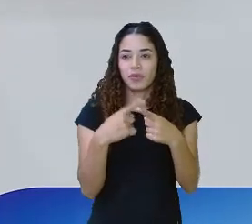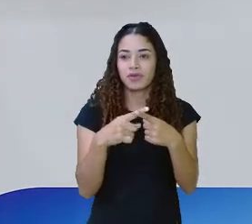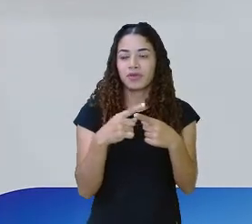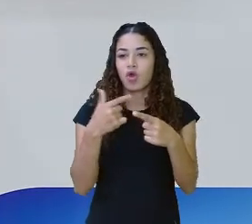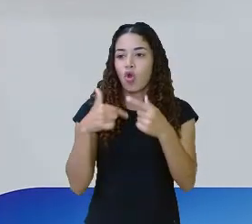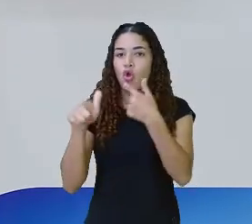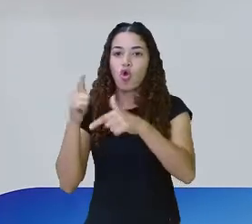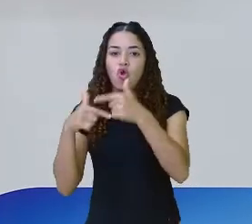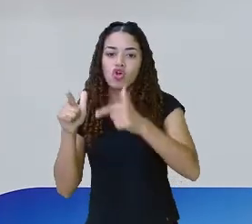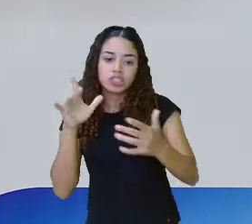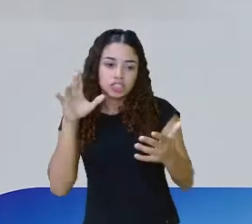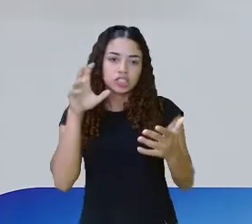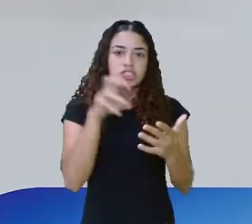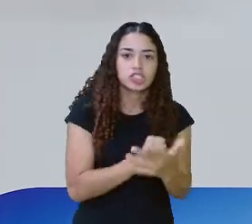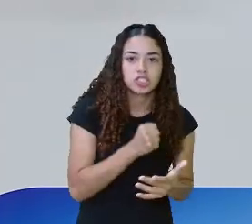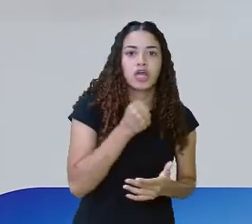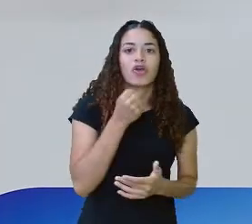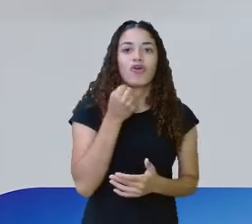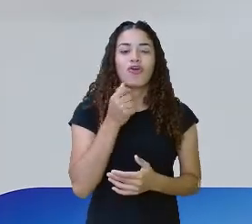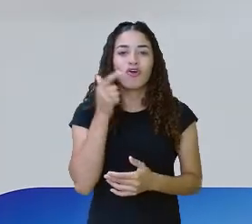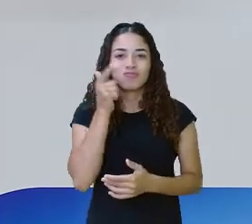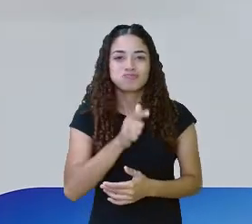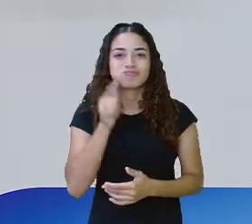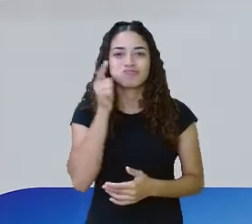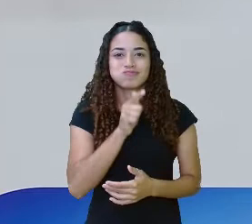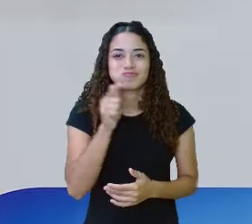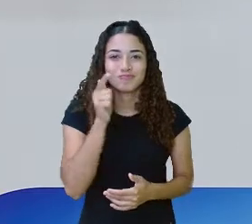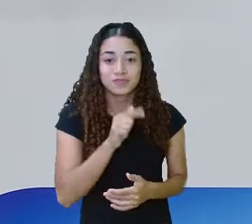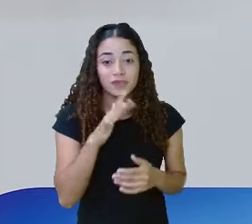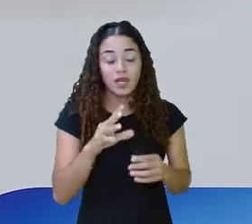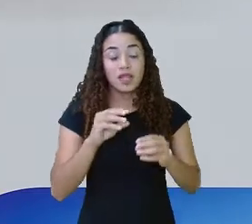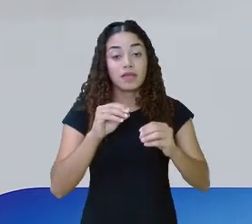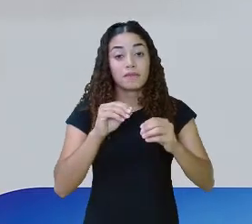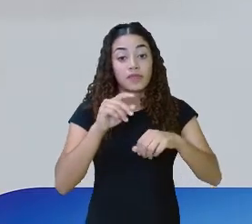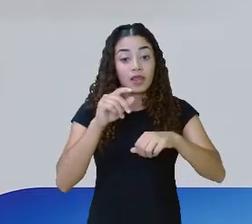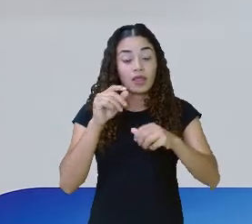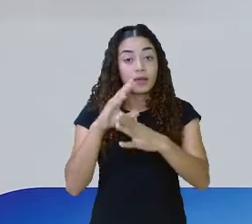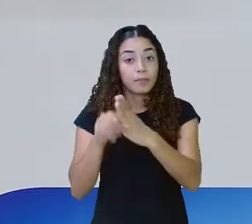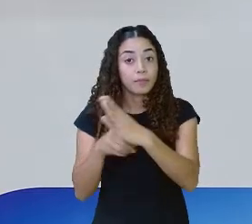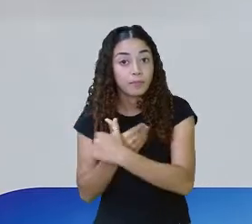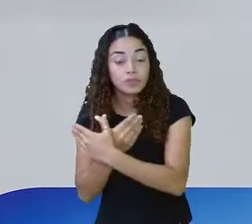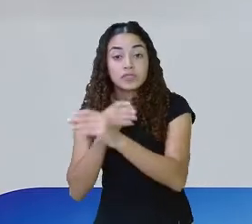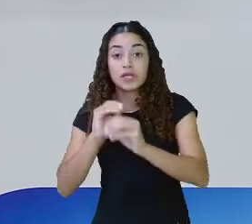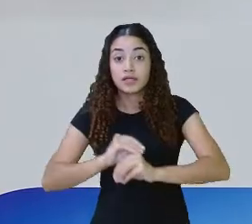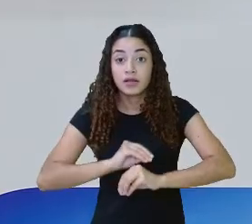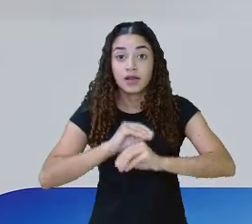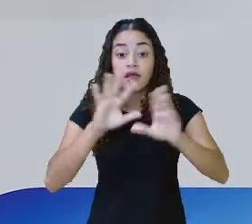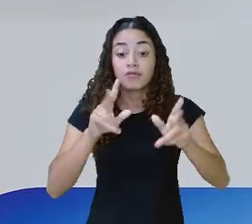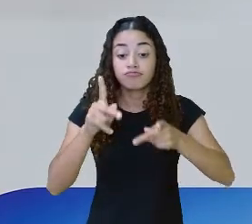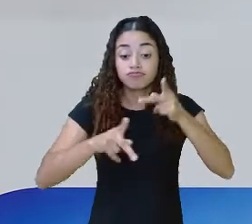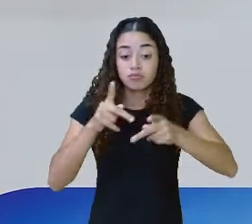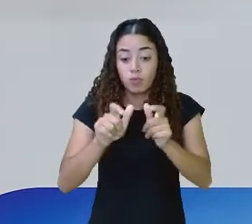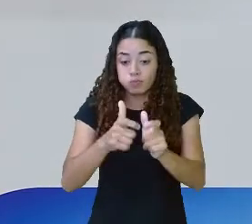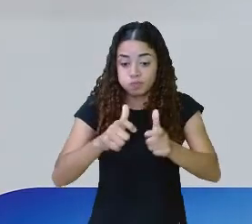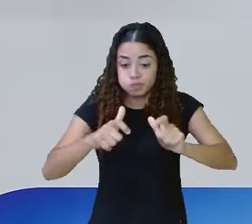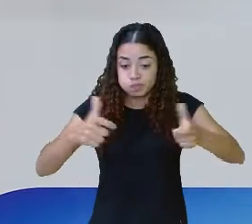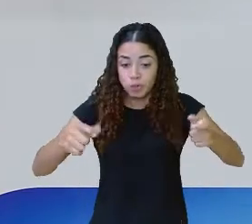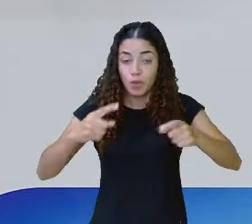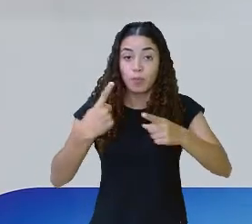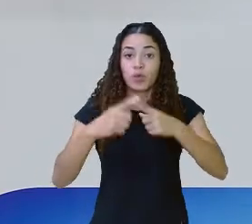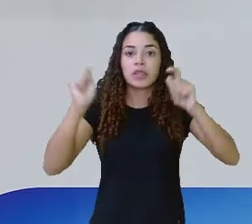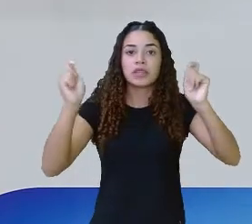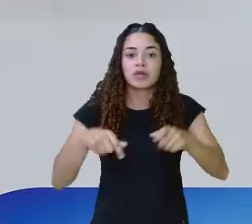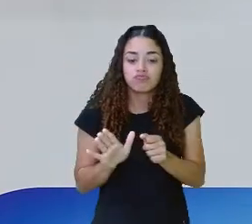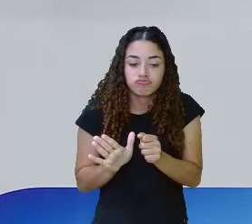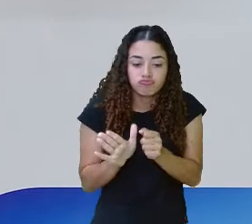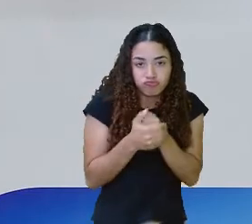predadores naturais. Enquanto que a mais clara tinha uma população muito maior, porque ela conseguia se esconder, tá